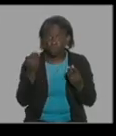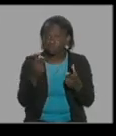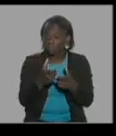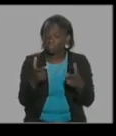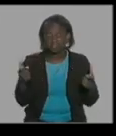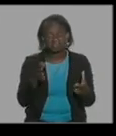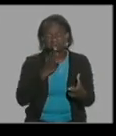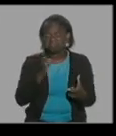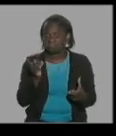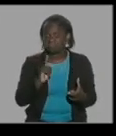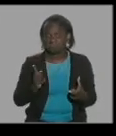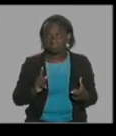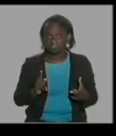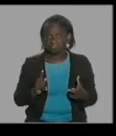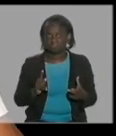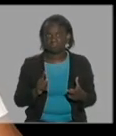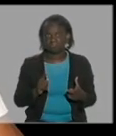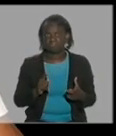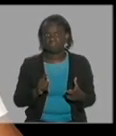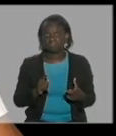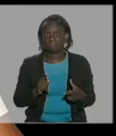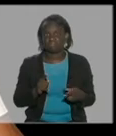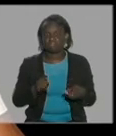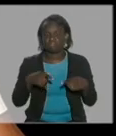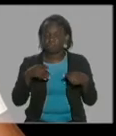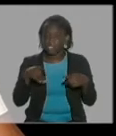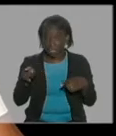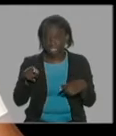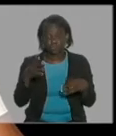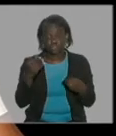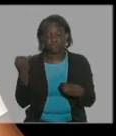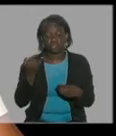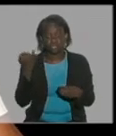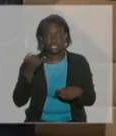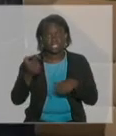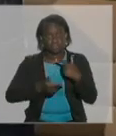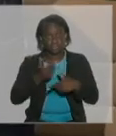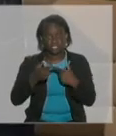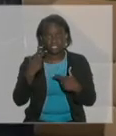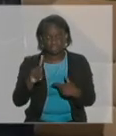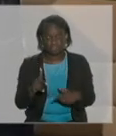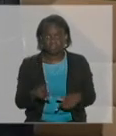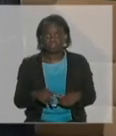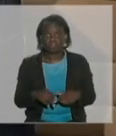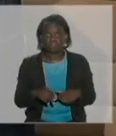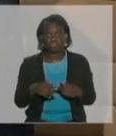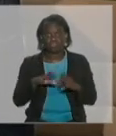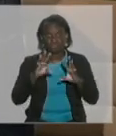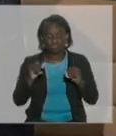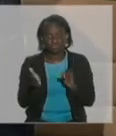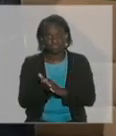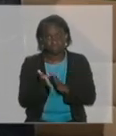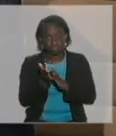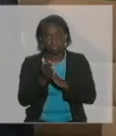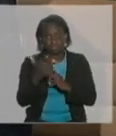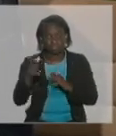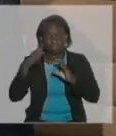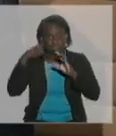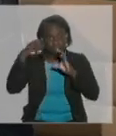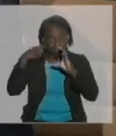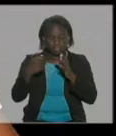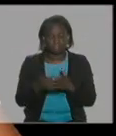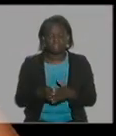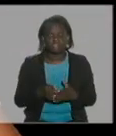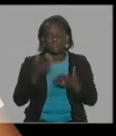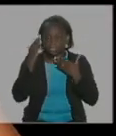desconhecido do grande público brasileiro e acho que tem muita relevância esse trabalho que você vem fazendo. Então, obrigado. Todo sucesso aí para esse